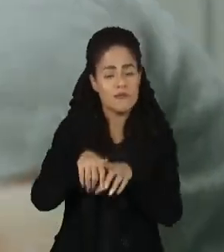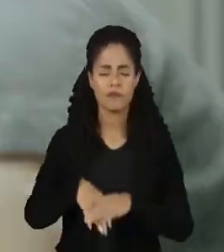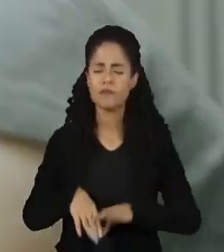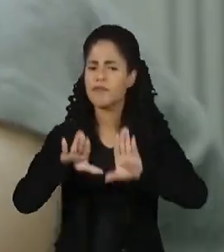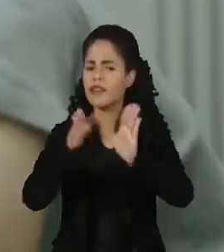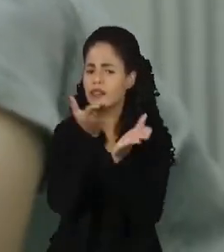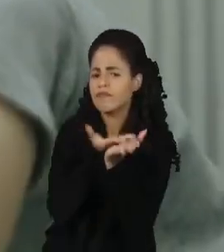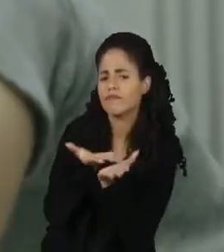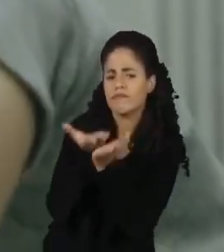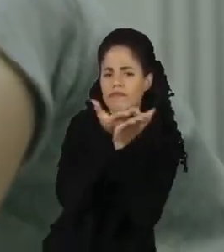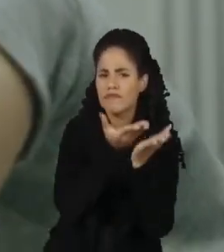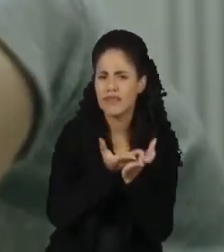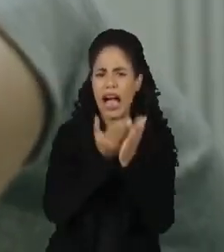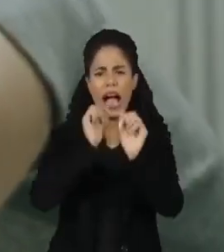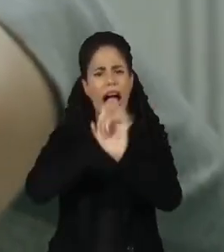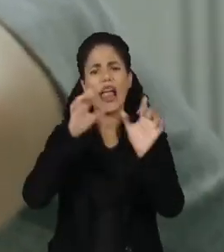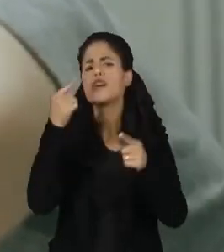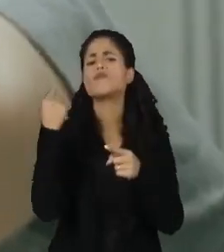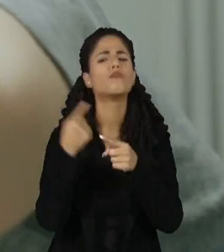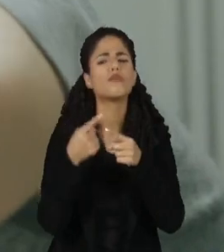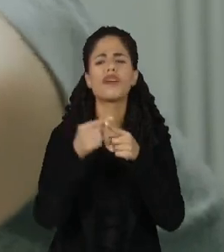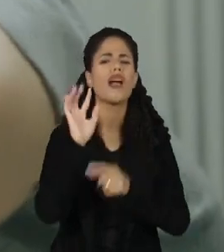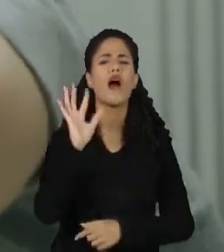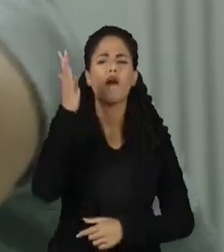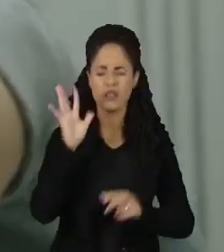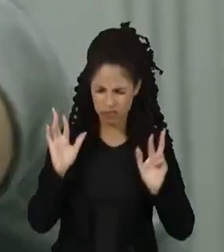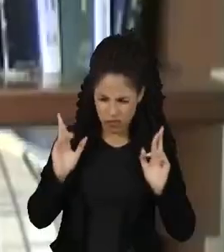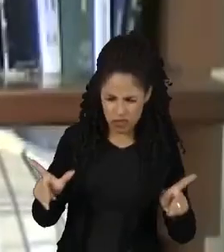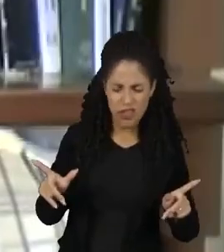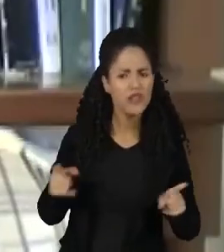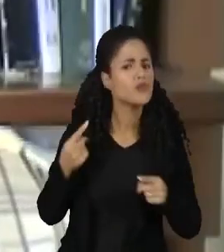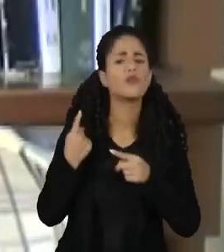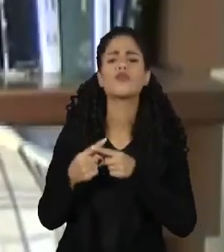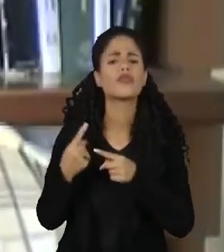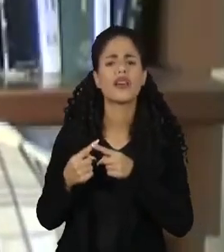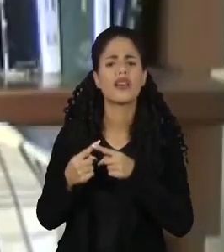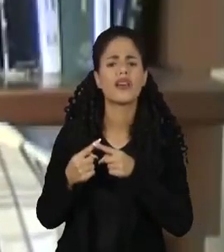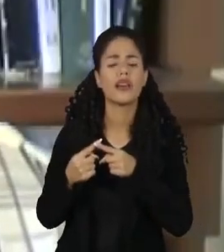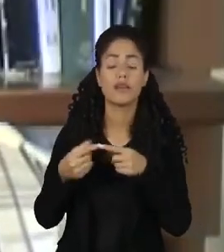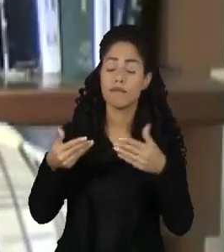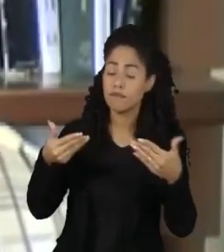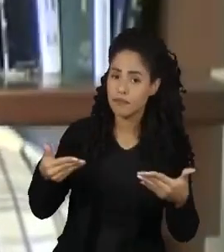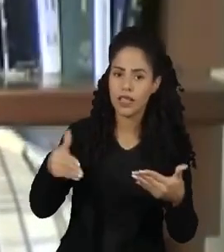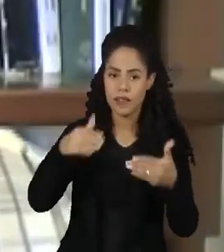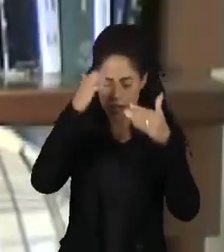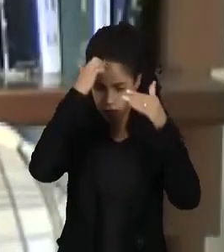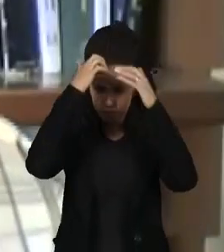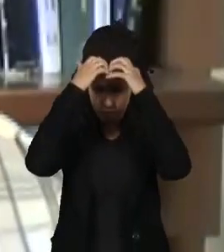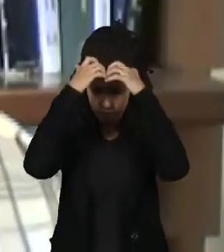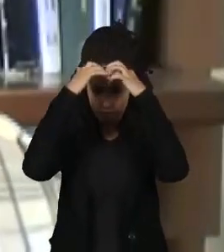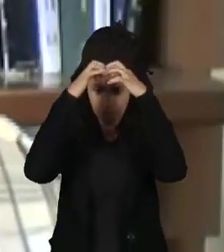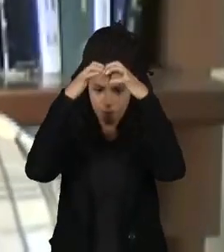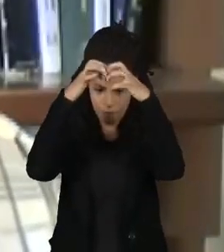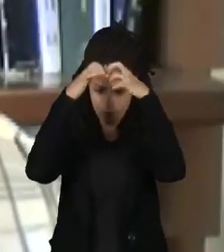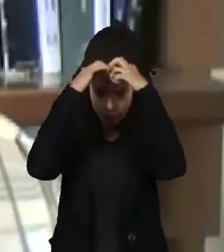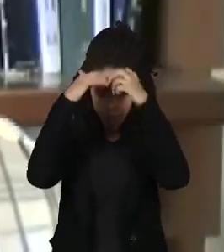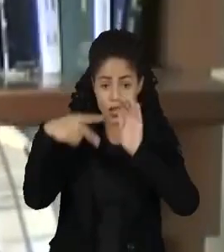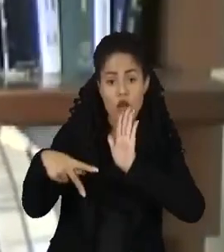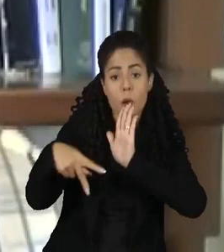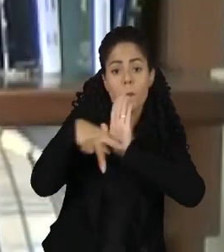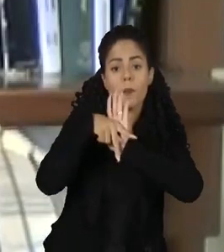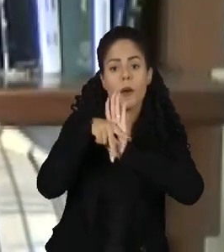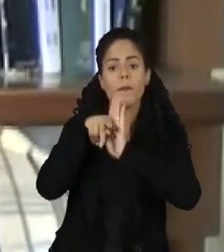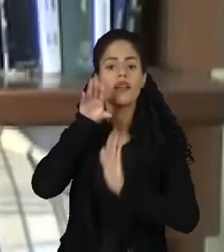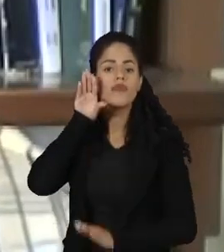Mas o estudo não deixou claro por que ocorre essa mudança de padrão. A região cerebral da fala, ela é do mesmo tamanho